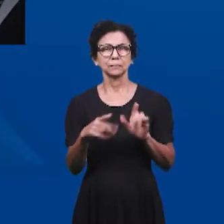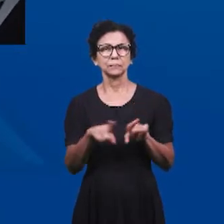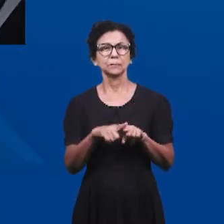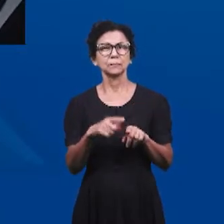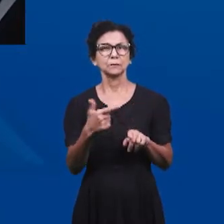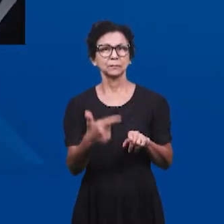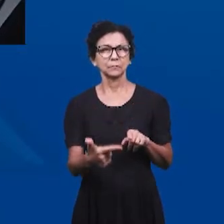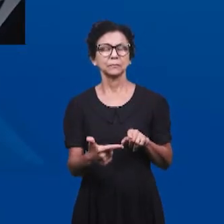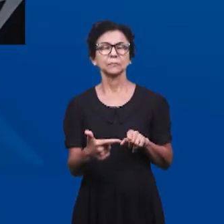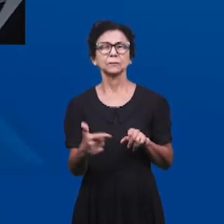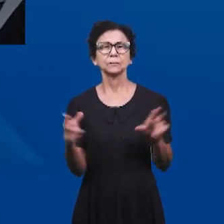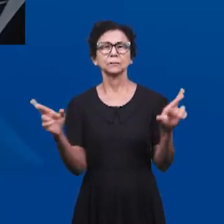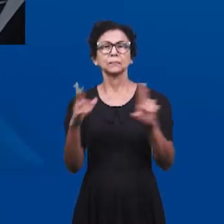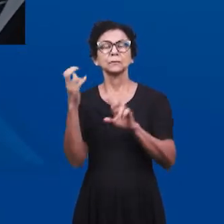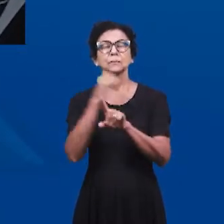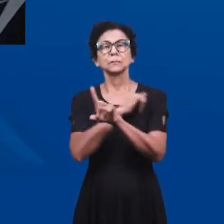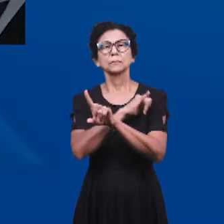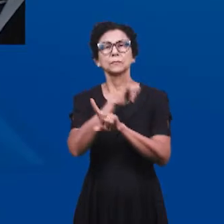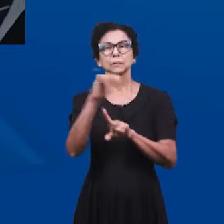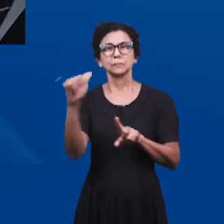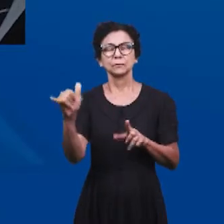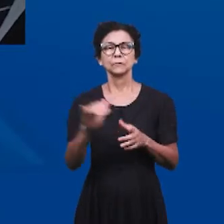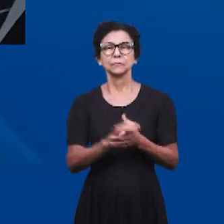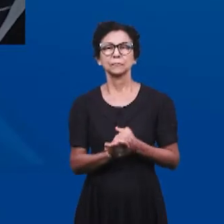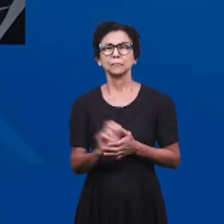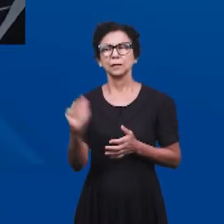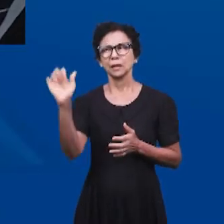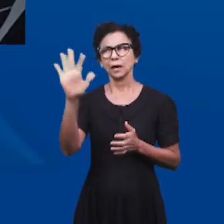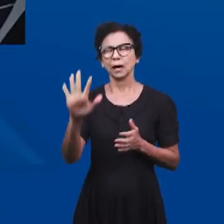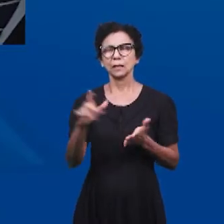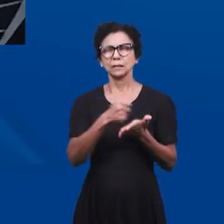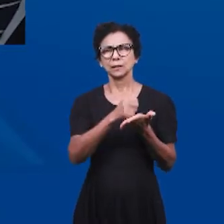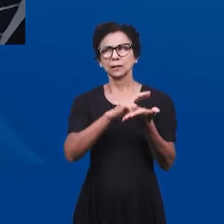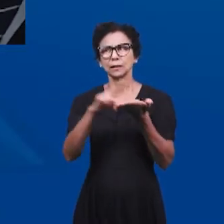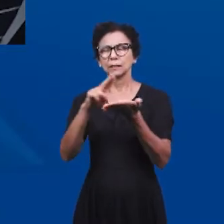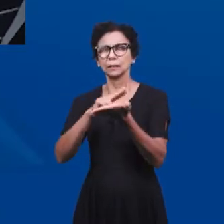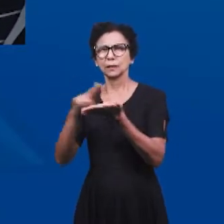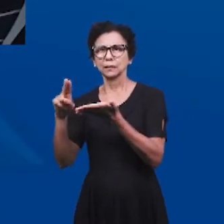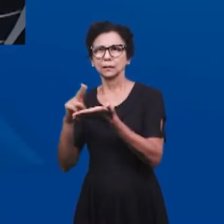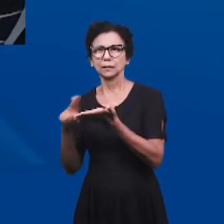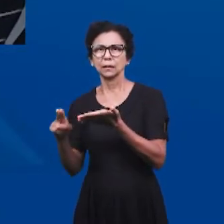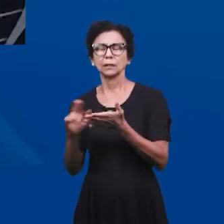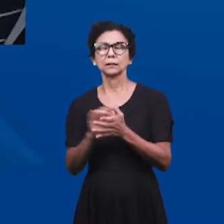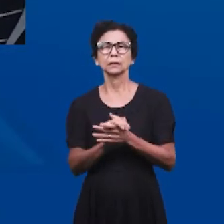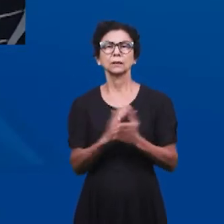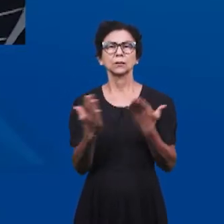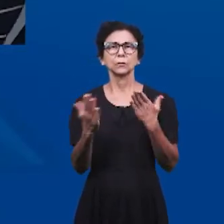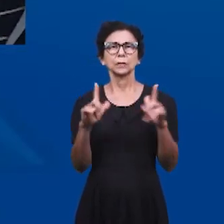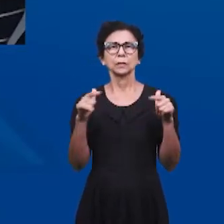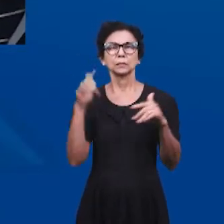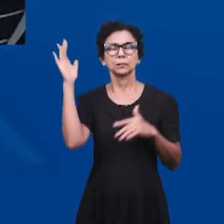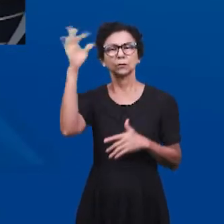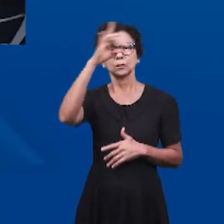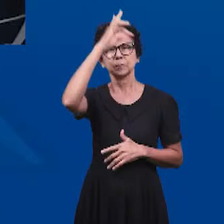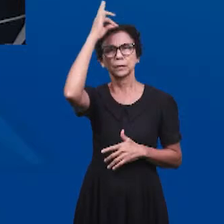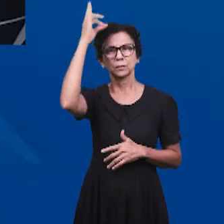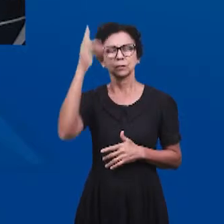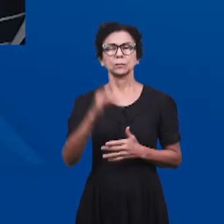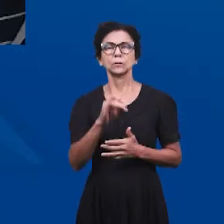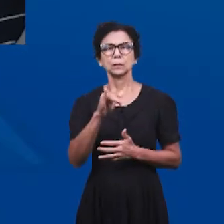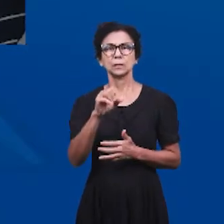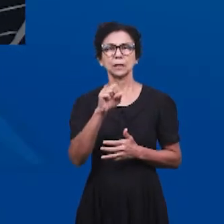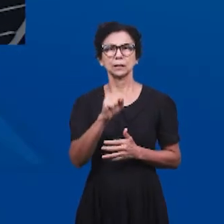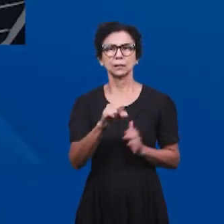profética entre cada uma das cartas escritas às igrejas da Ásia com a cada operação do Espírito Santo, conforme Isaías, capítulo 11,